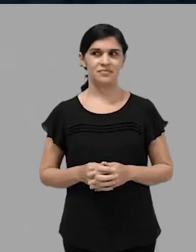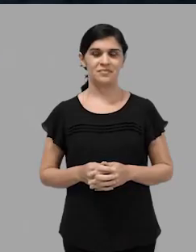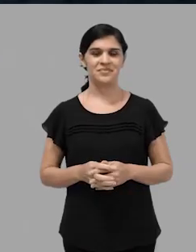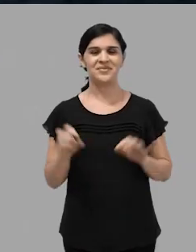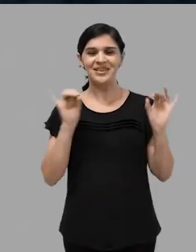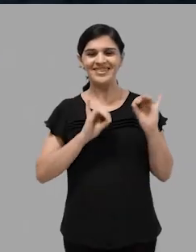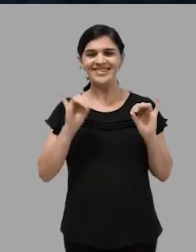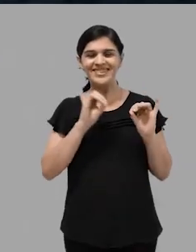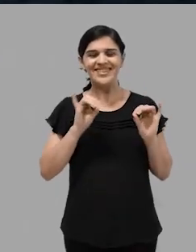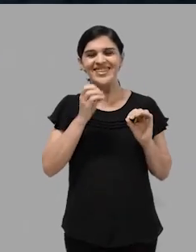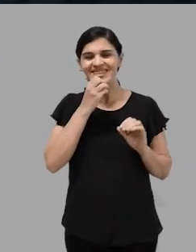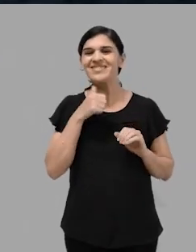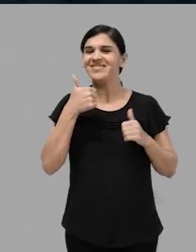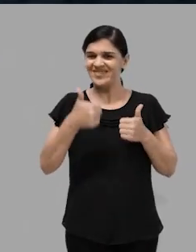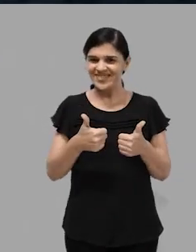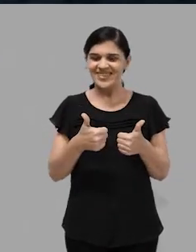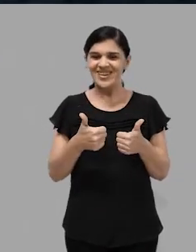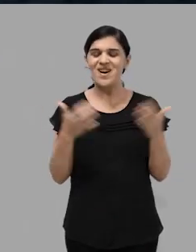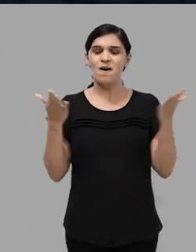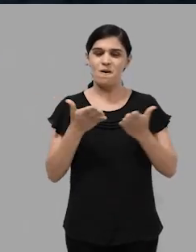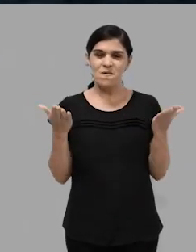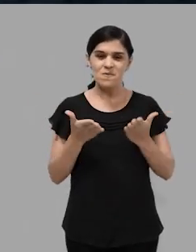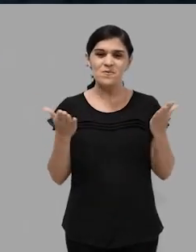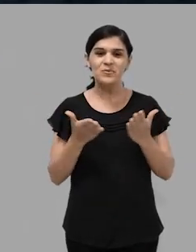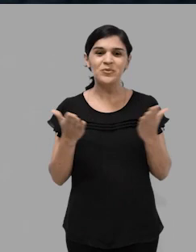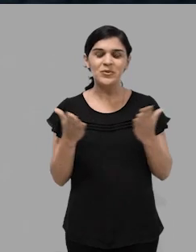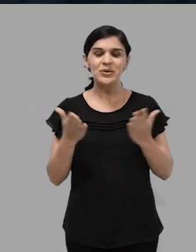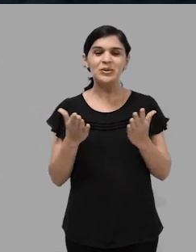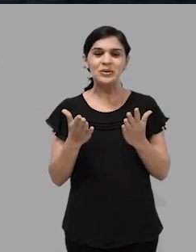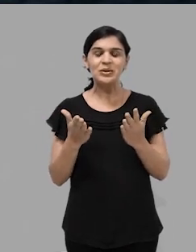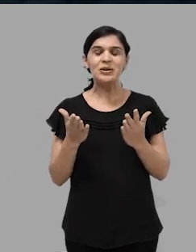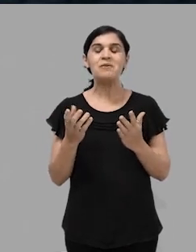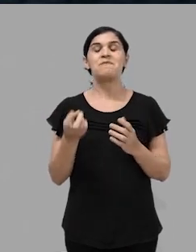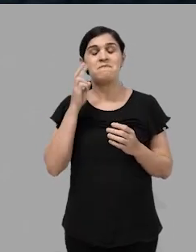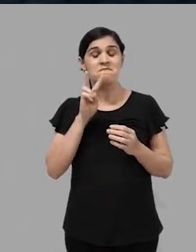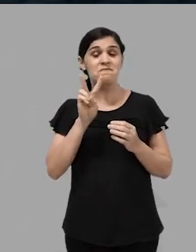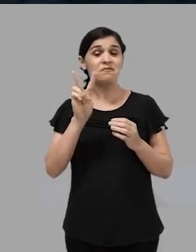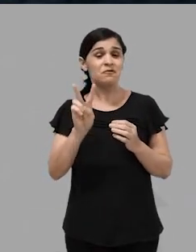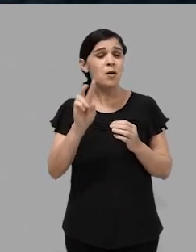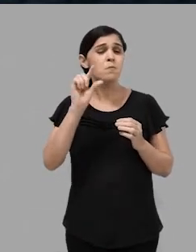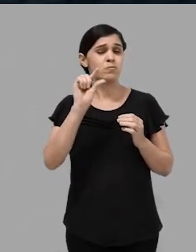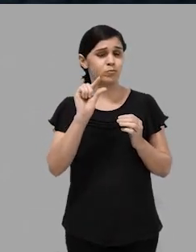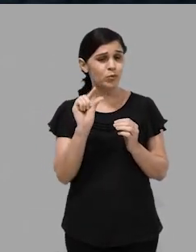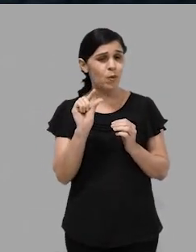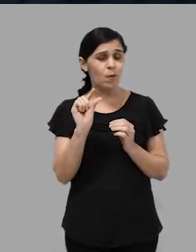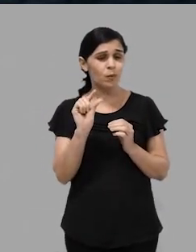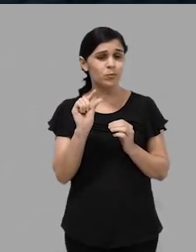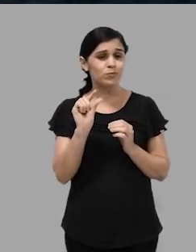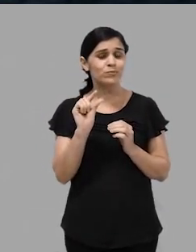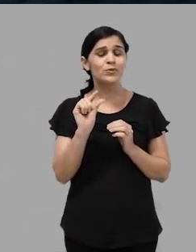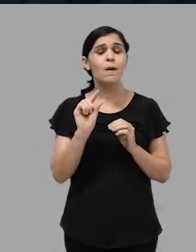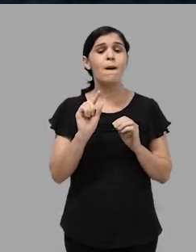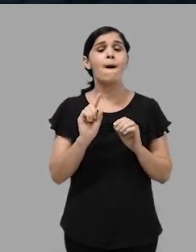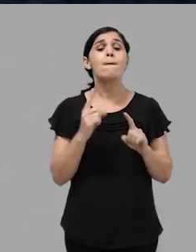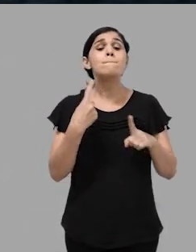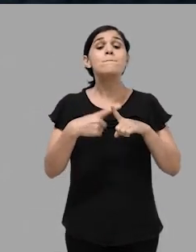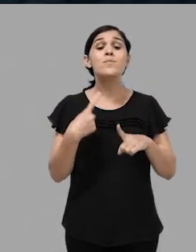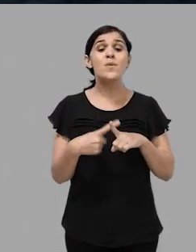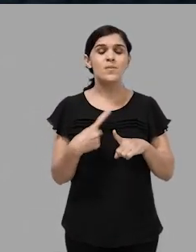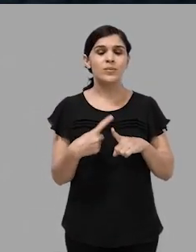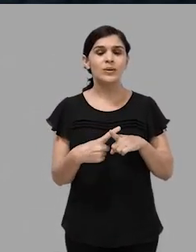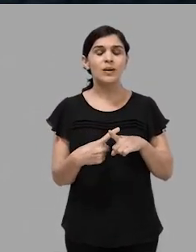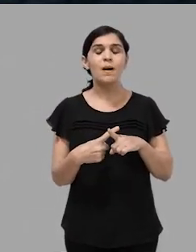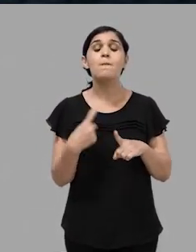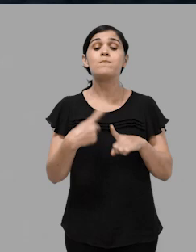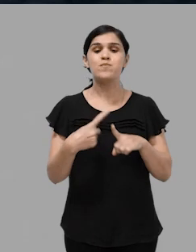Oi, chuchus, tudo bem com vocês? Hoje vocês vão me ver pouco nessa tela, certo? Por quê? Porque nós vamos